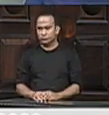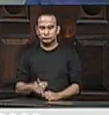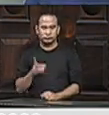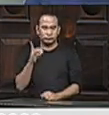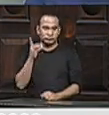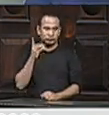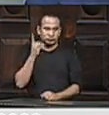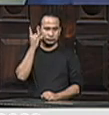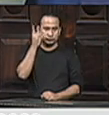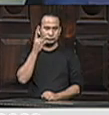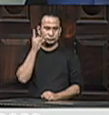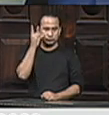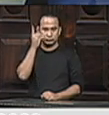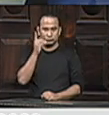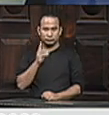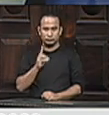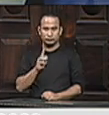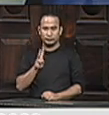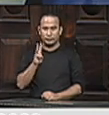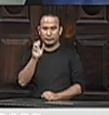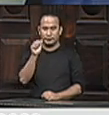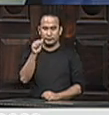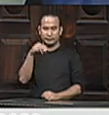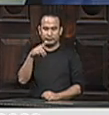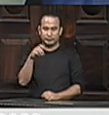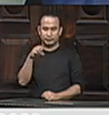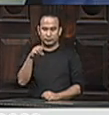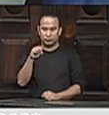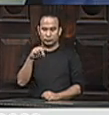isso, senhor presidente, meu parecer é contrário ao projeto.